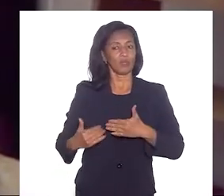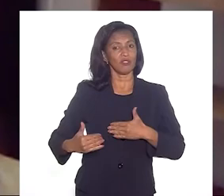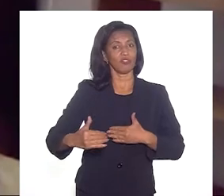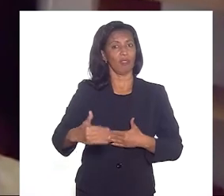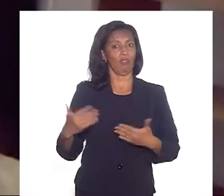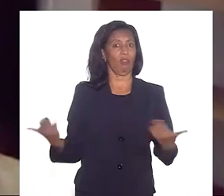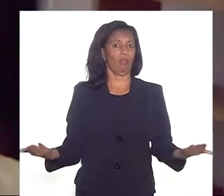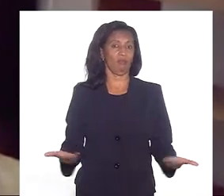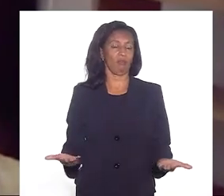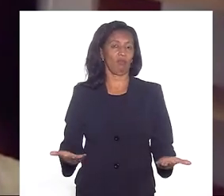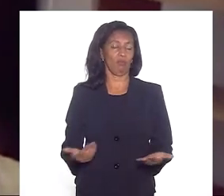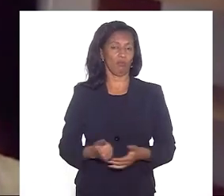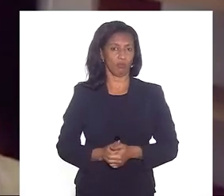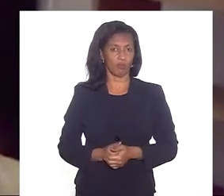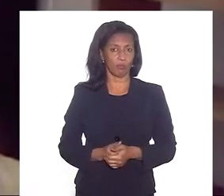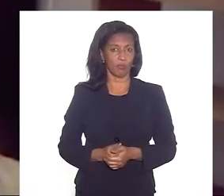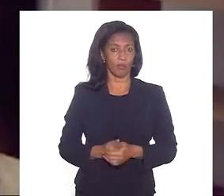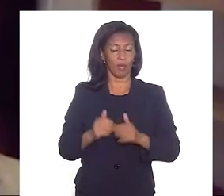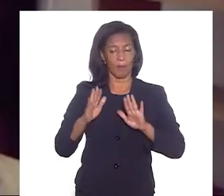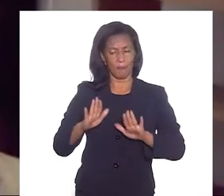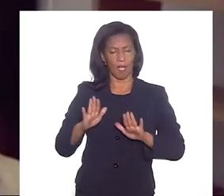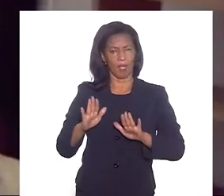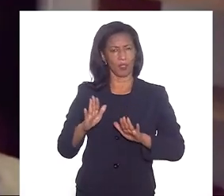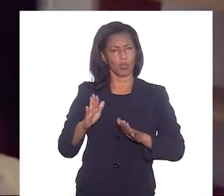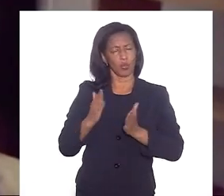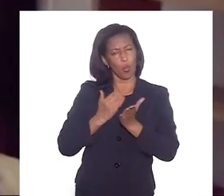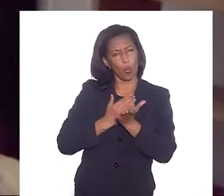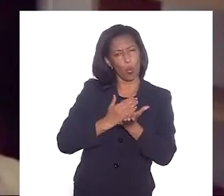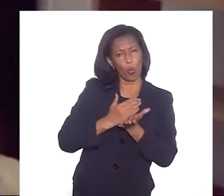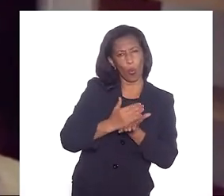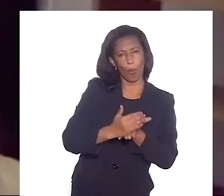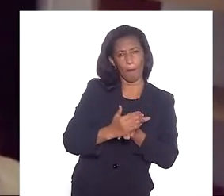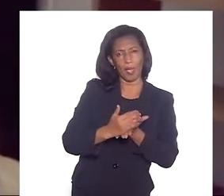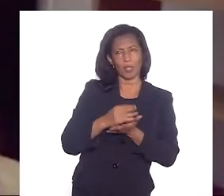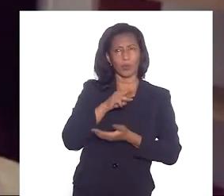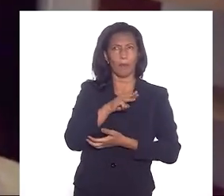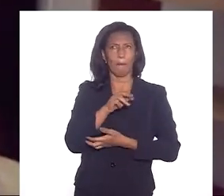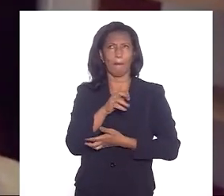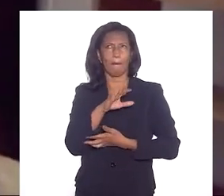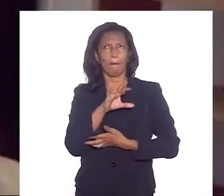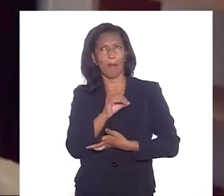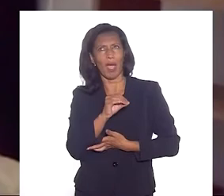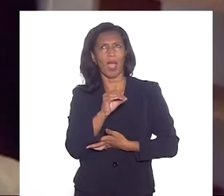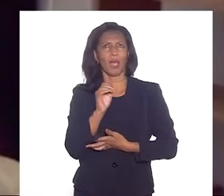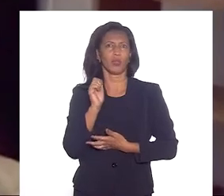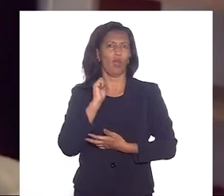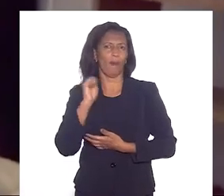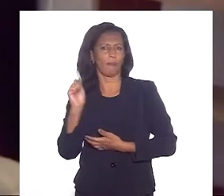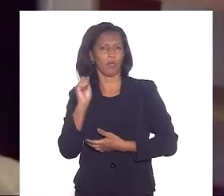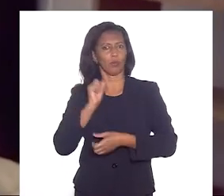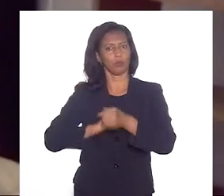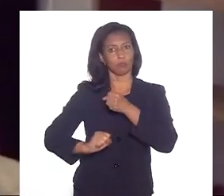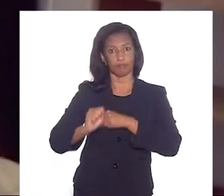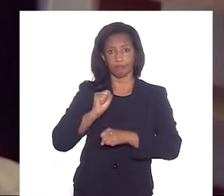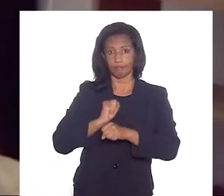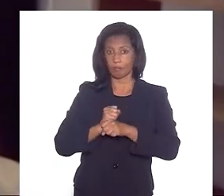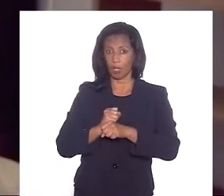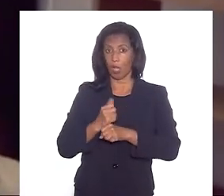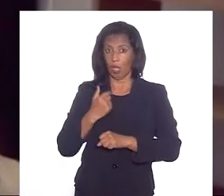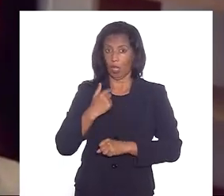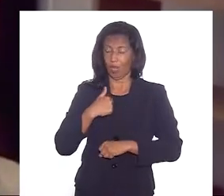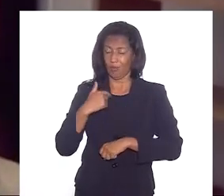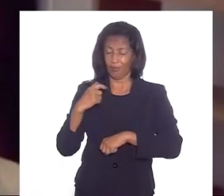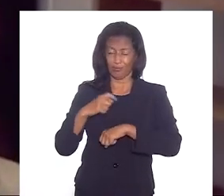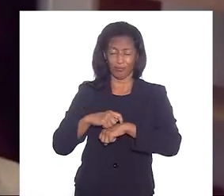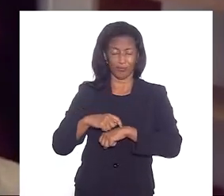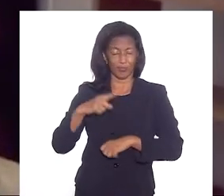e é o que se estende até hoje. Mas sim, no início, quando foi março, abril do ano passado,